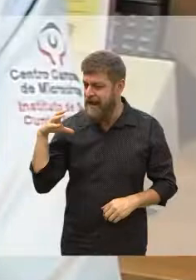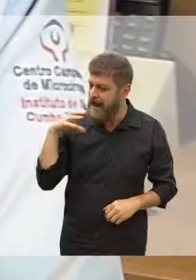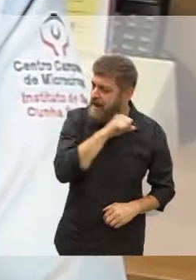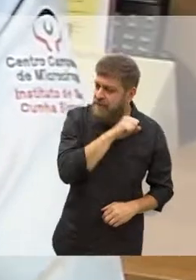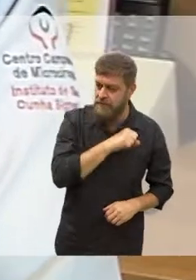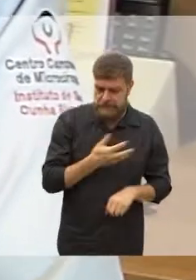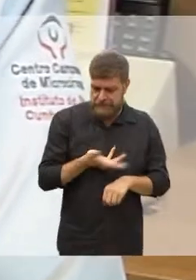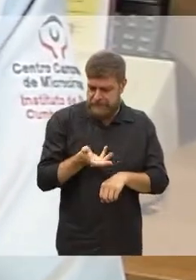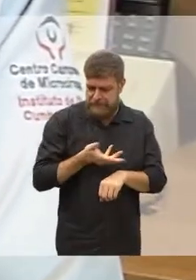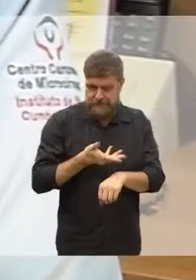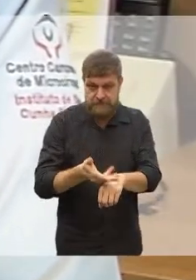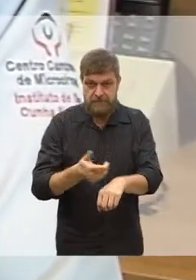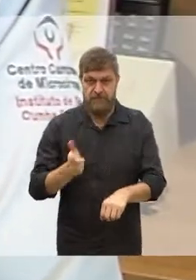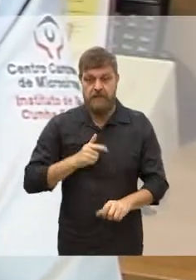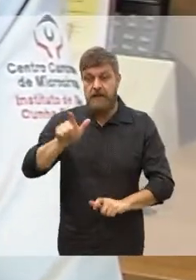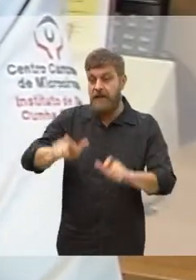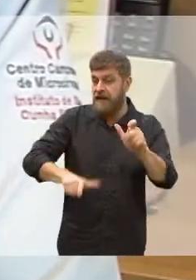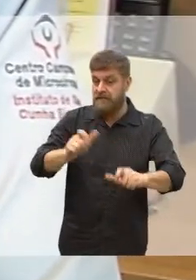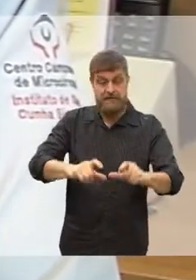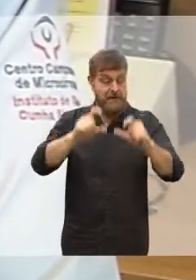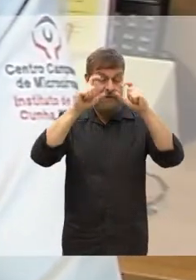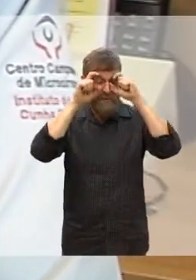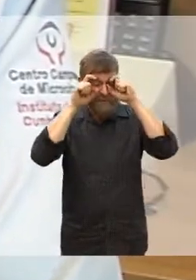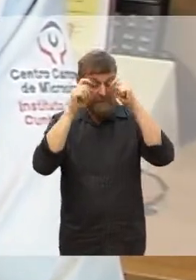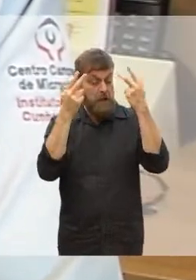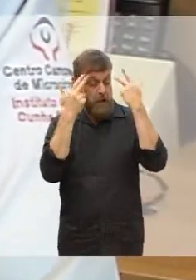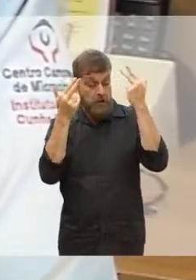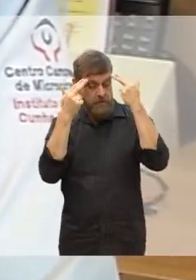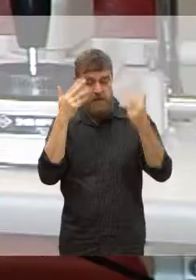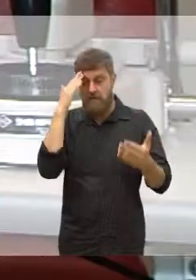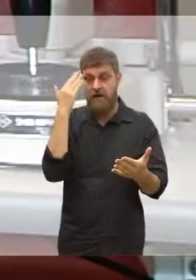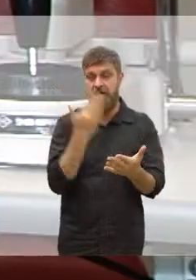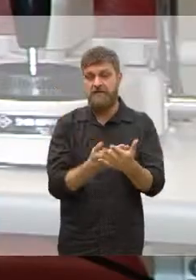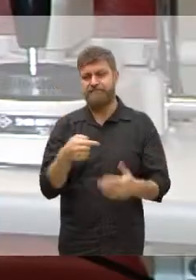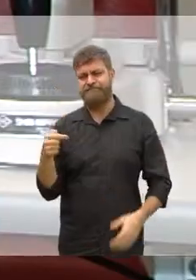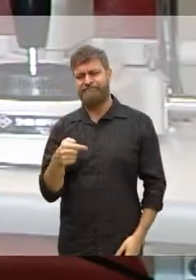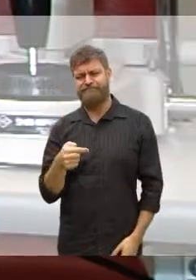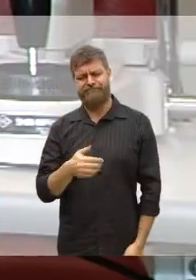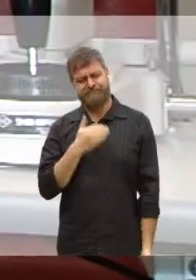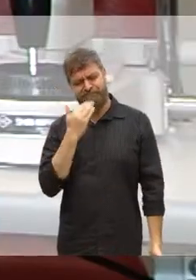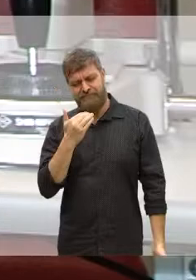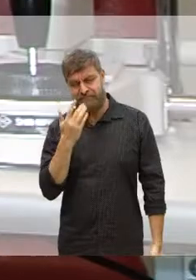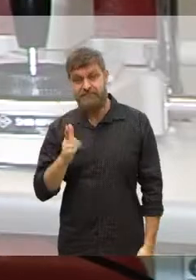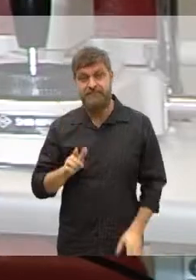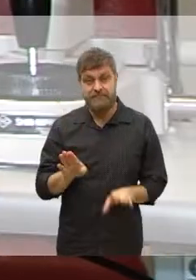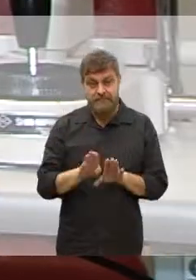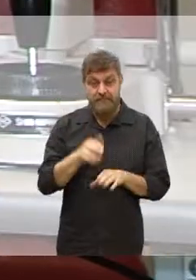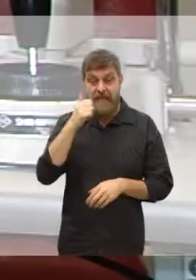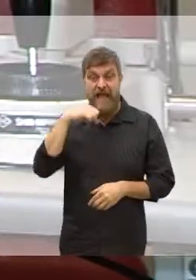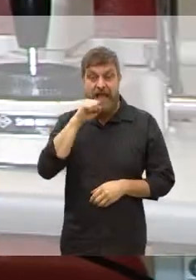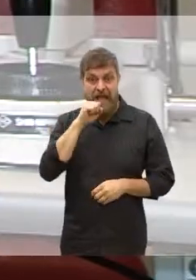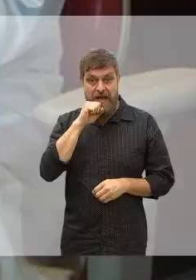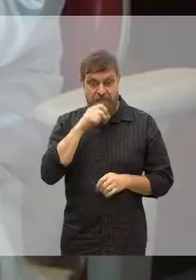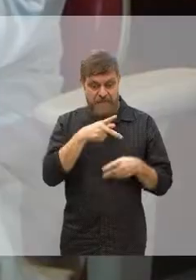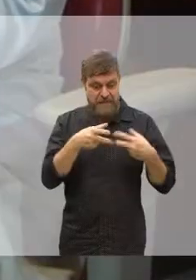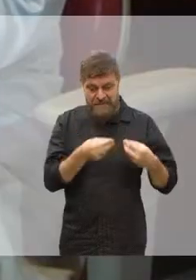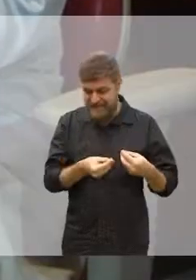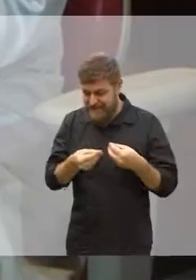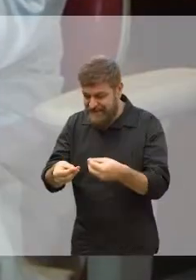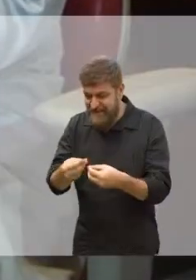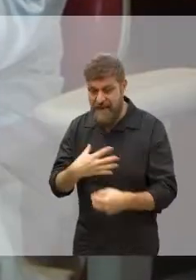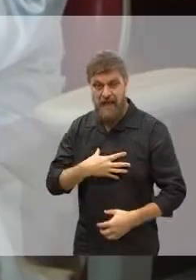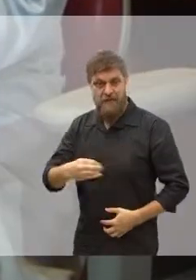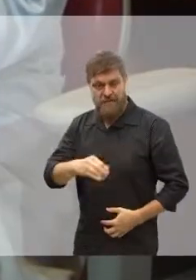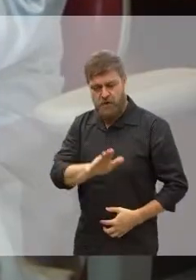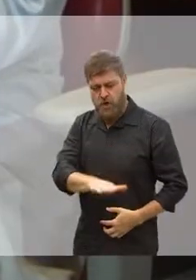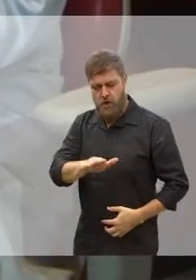absurda. E há muita gente usando esse tipo de óculos porque acredita no selo. E eu vejo crianças, mães comprando para as crianças porque acham